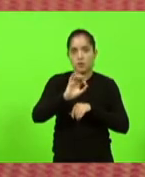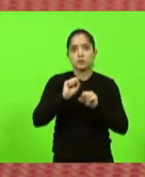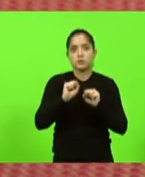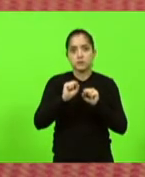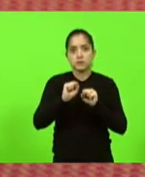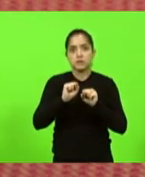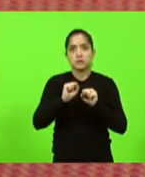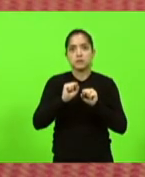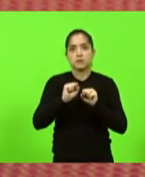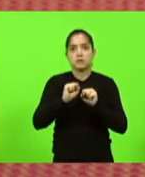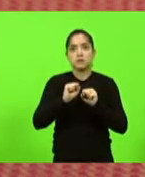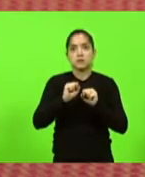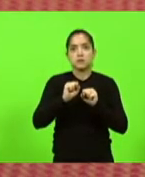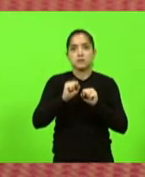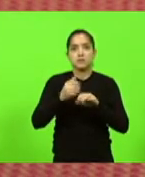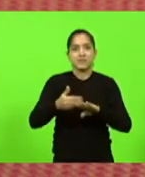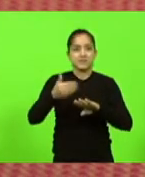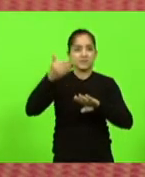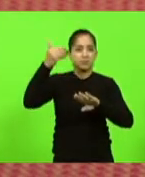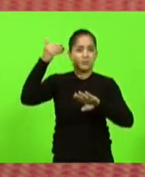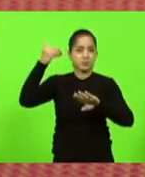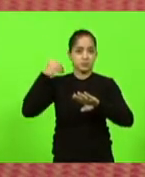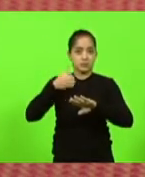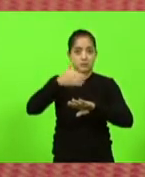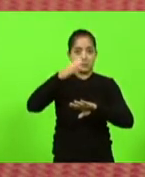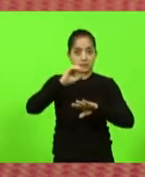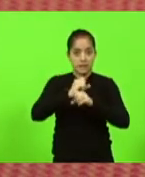a 5, 10 anos atrás,